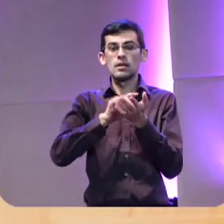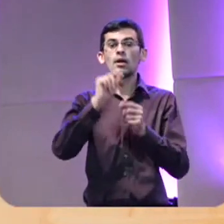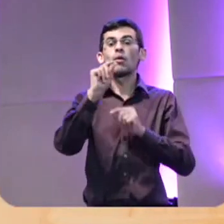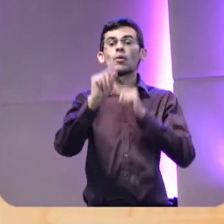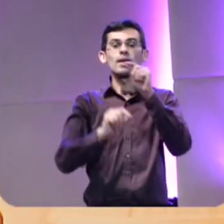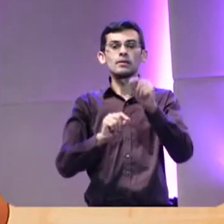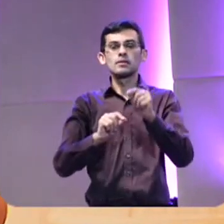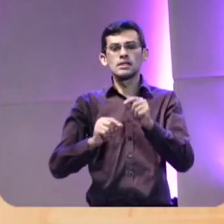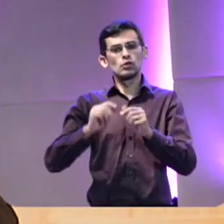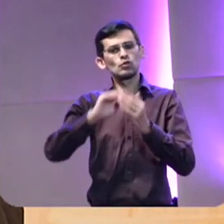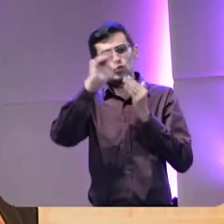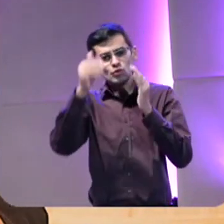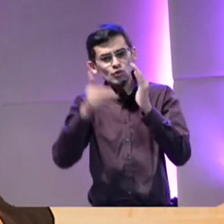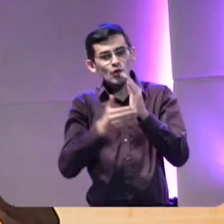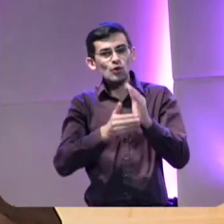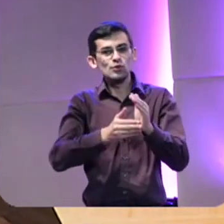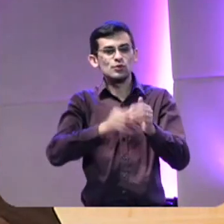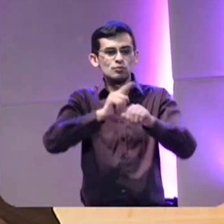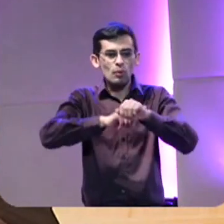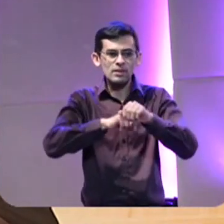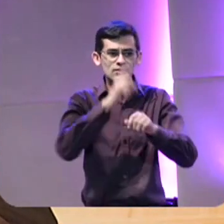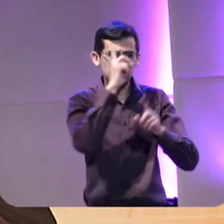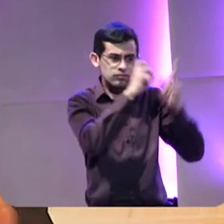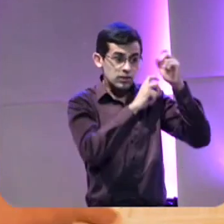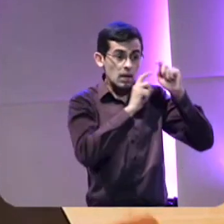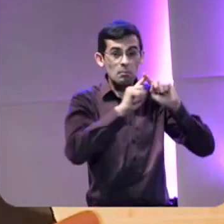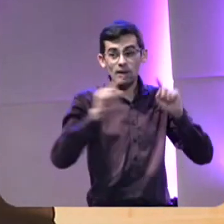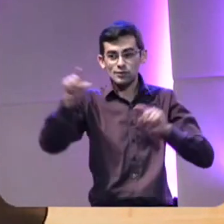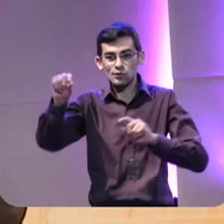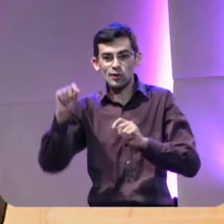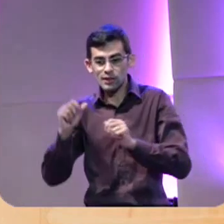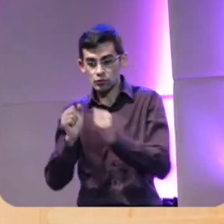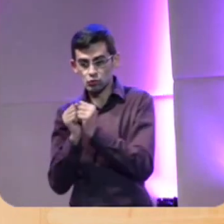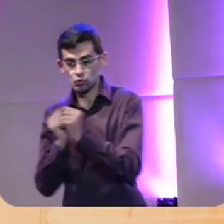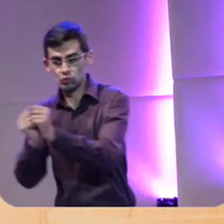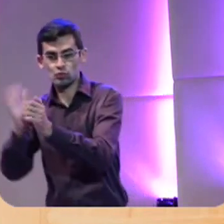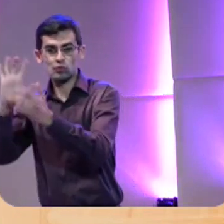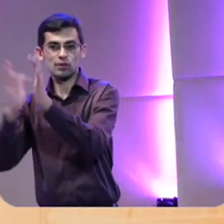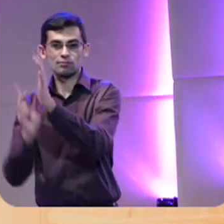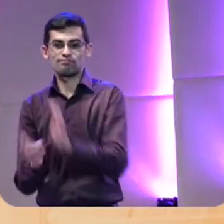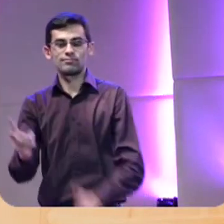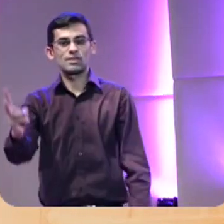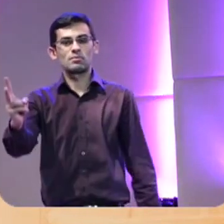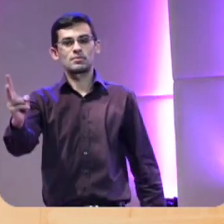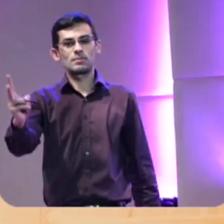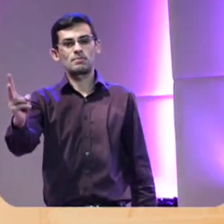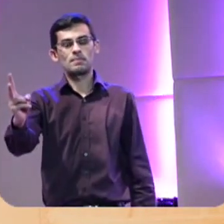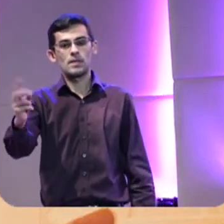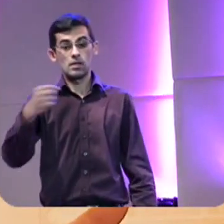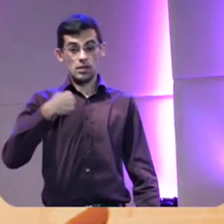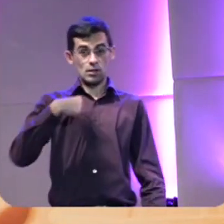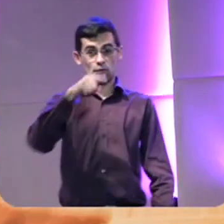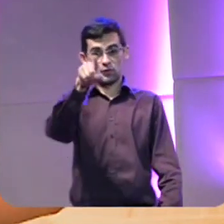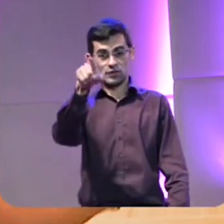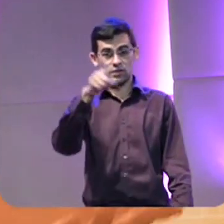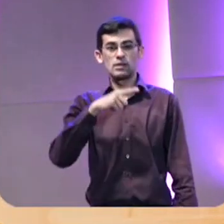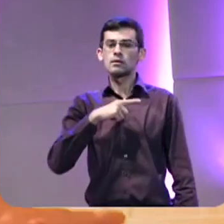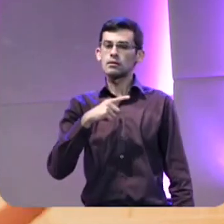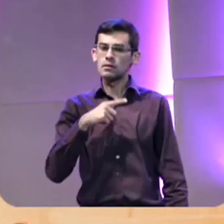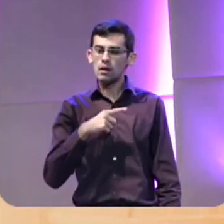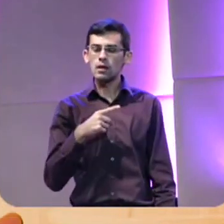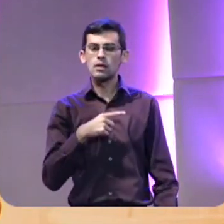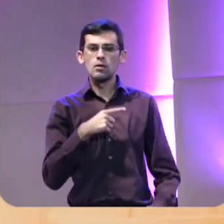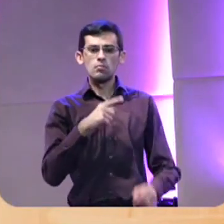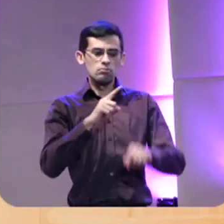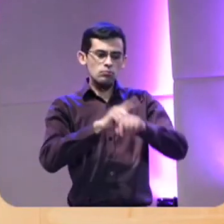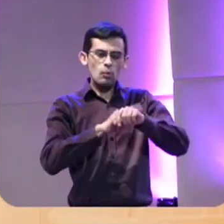por tudo isso do lado vencedor, caminhar com Jesus. Eu e você vamos ter que